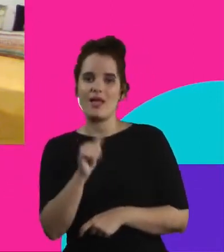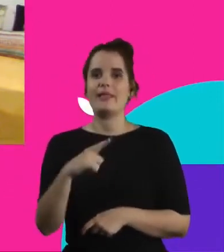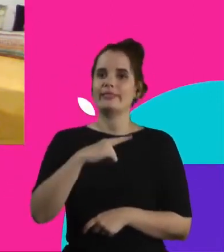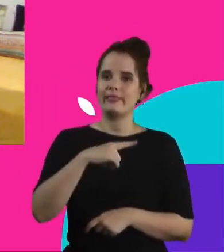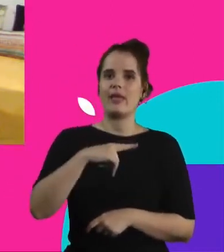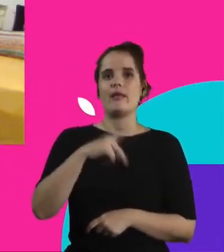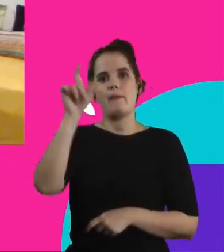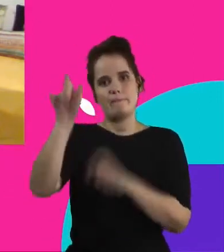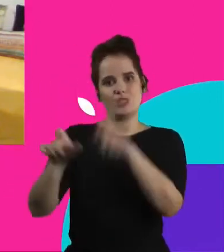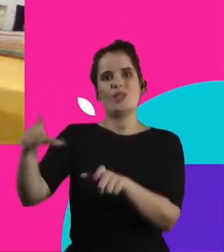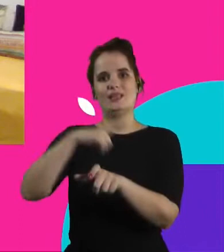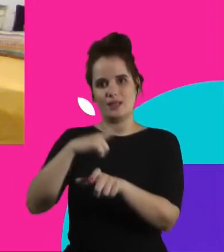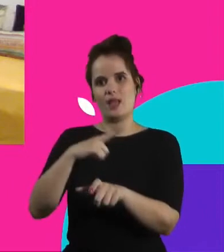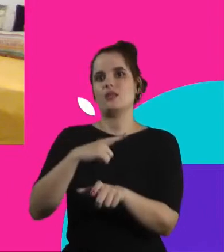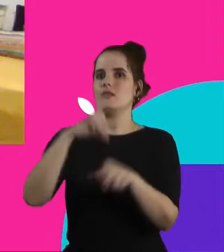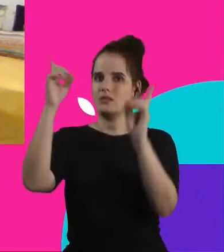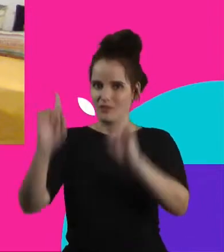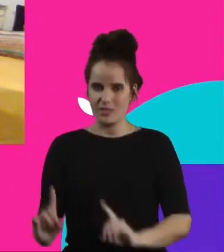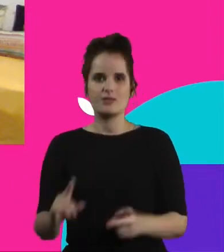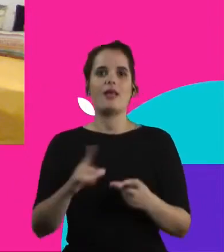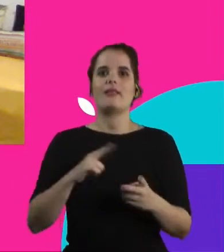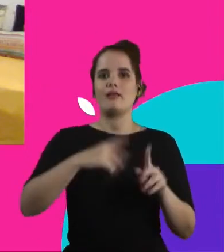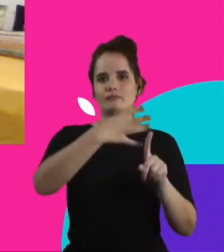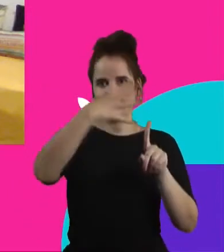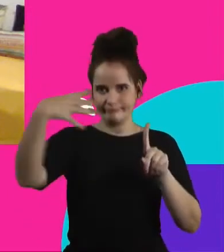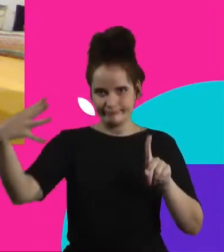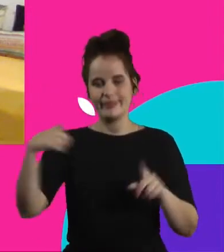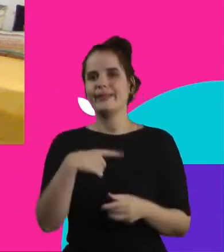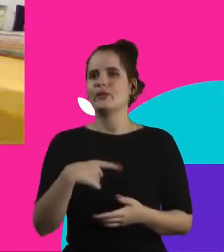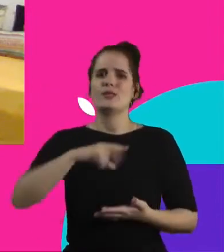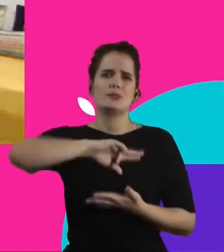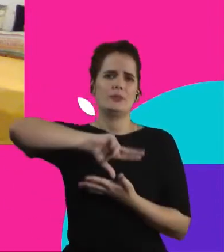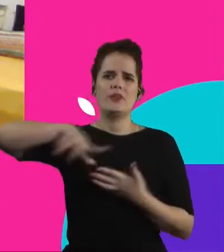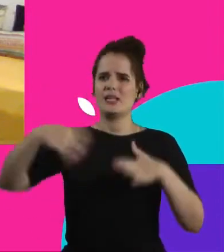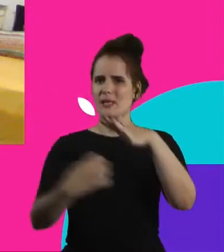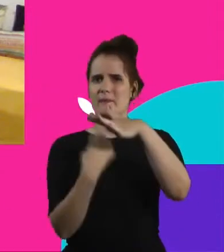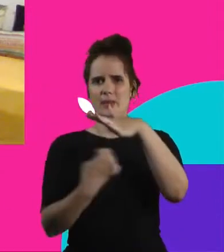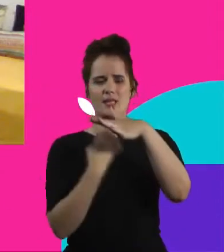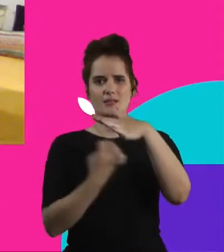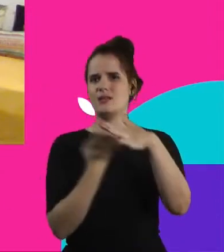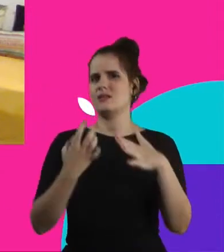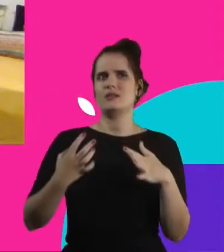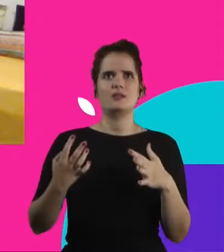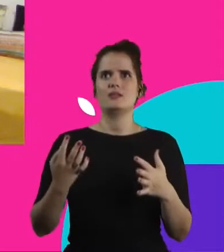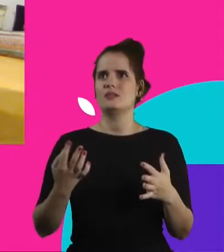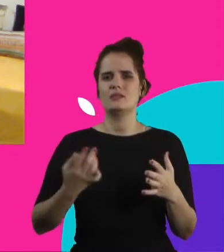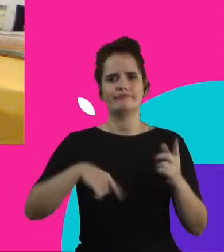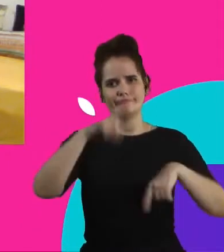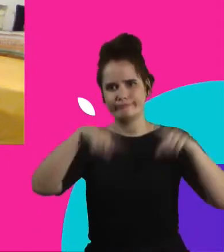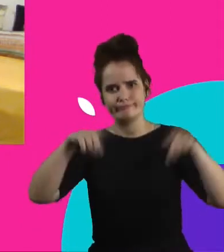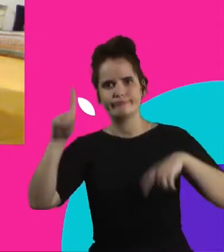tem LGBTs, né? E você olha para as empresas, para os cargos mais altos nas empresas, para o judiciário,